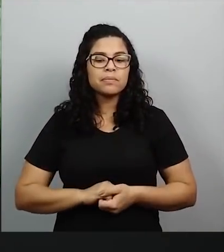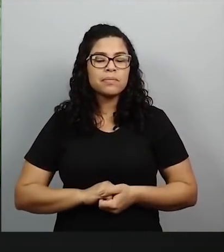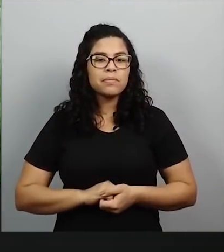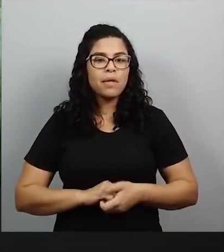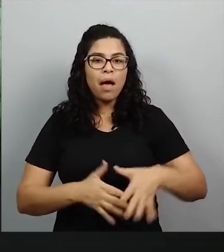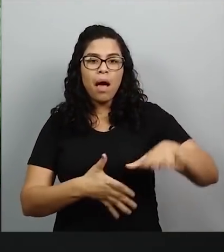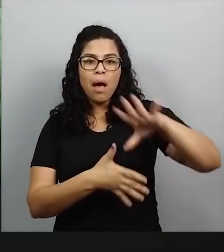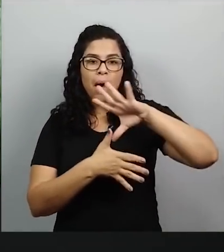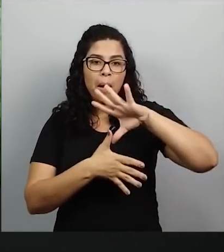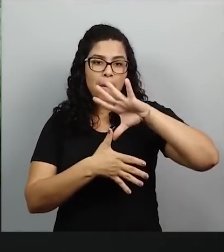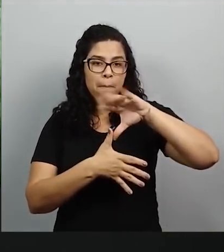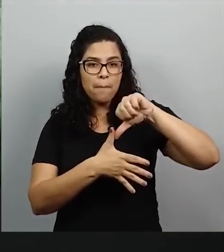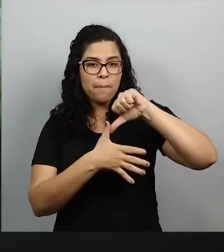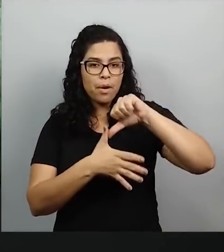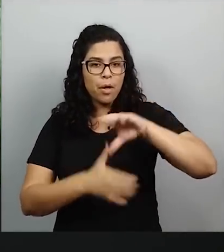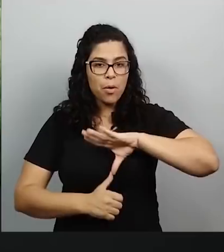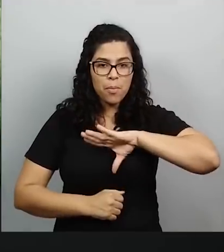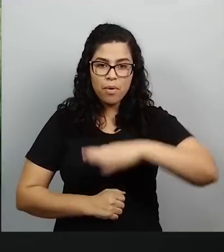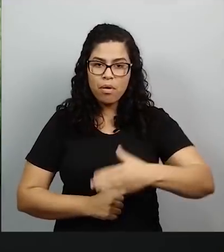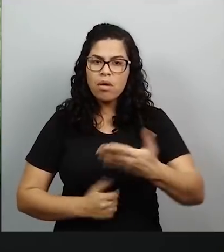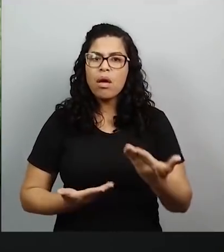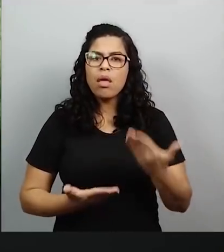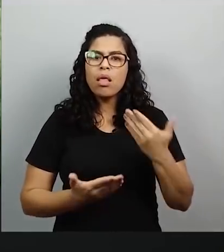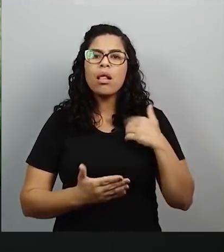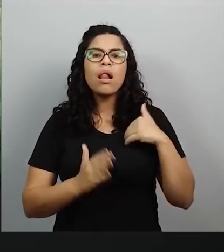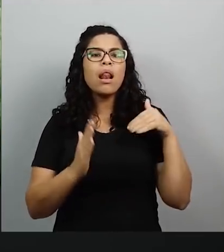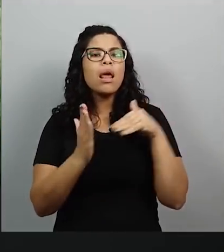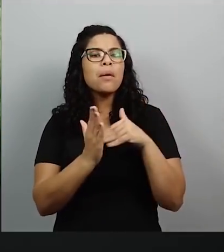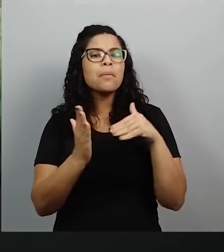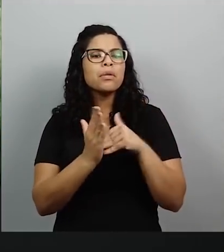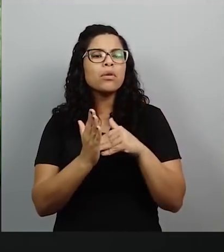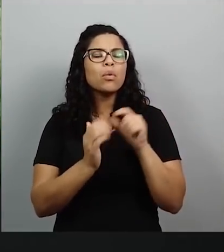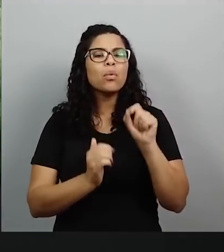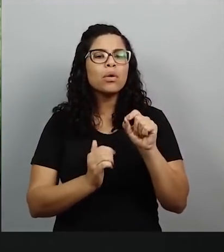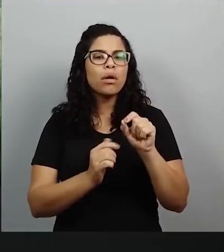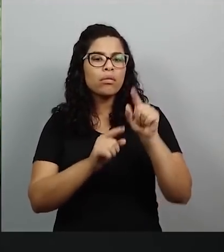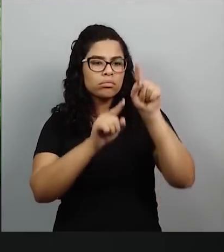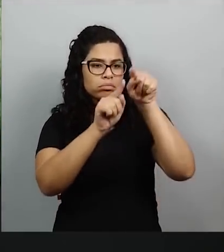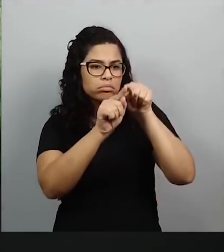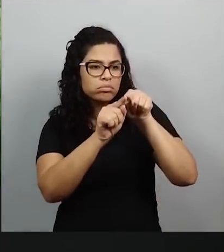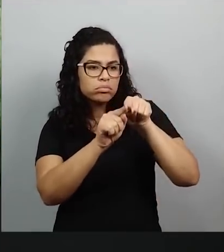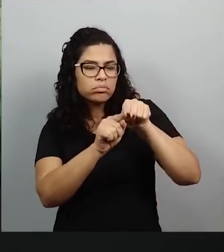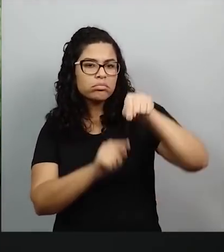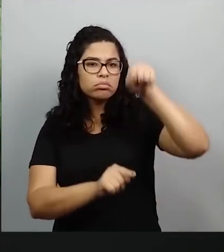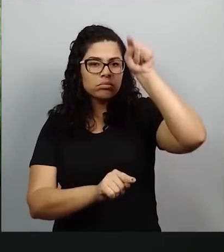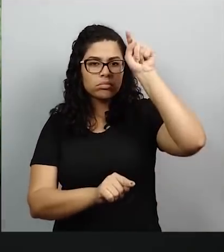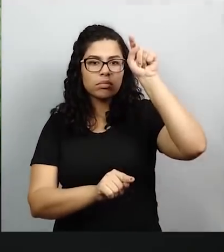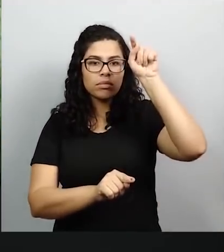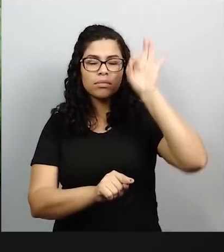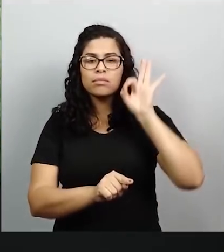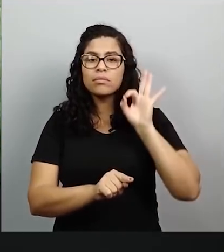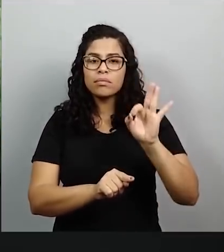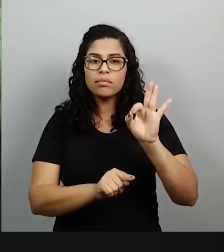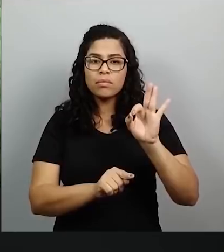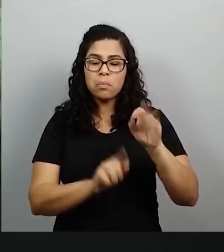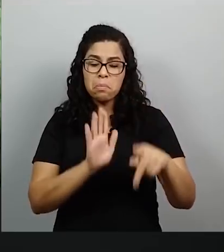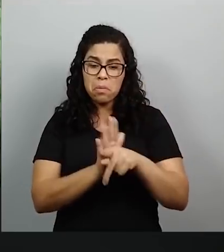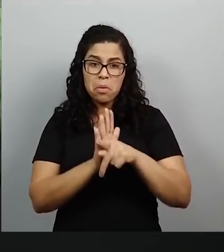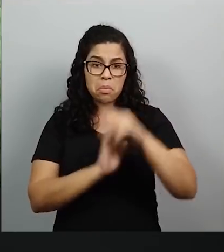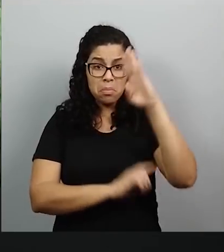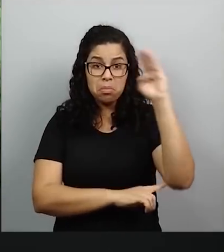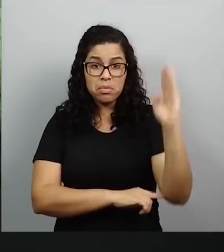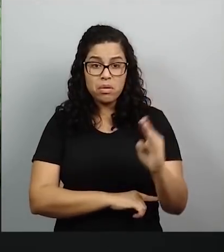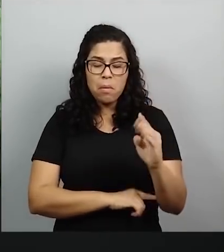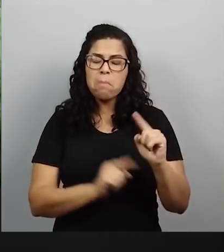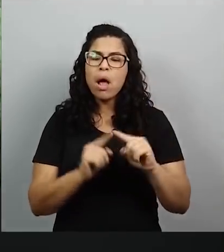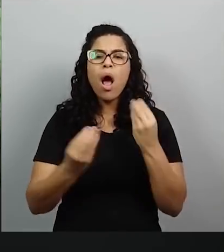Portuguesa, ela estaria aí delimitado a somente 1/3 do território atual do Brasil.